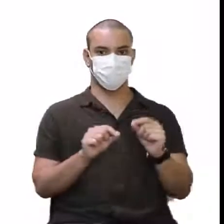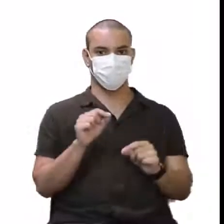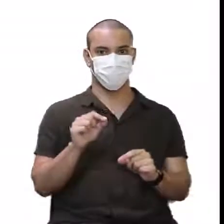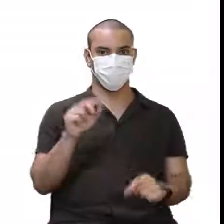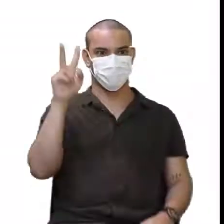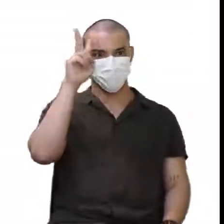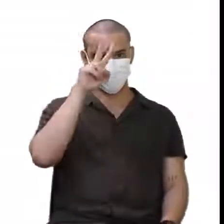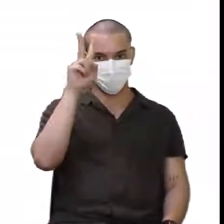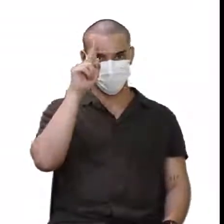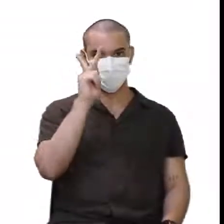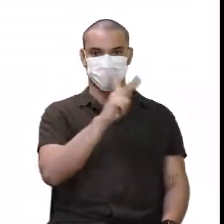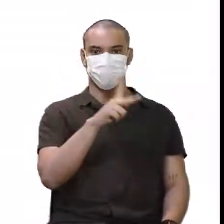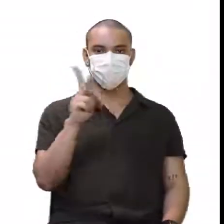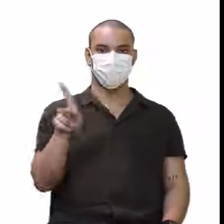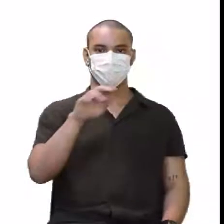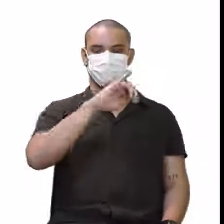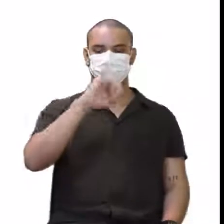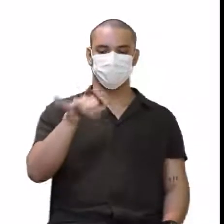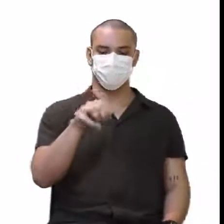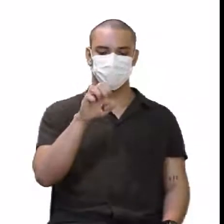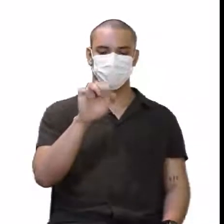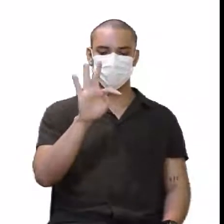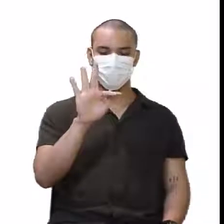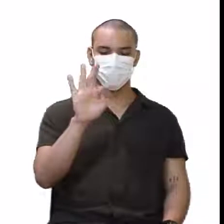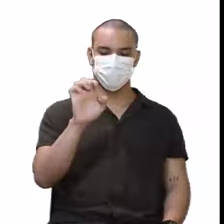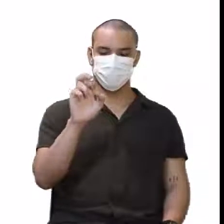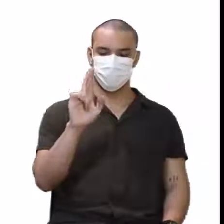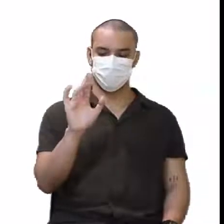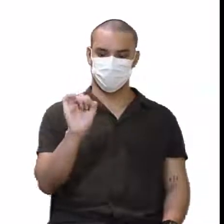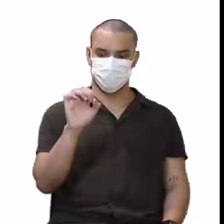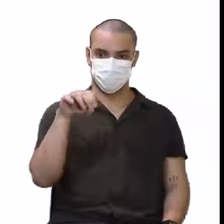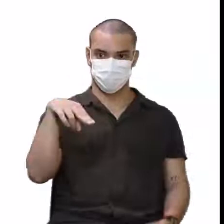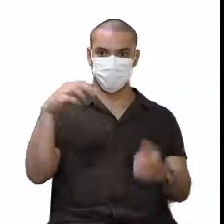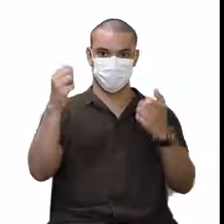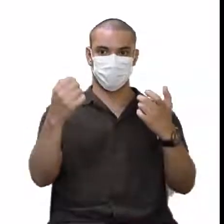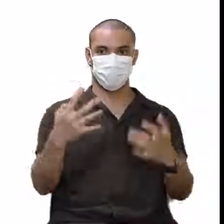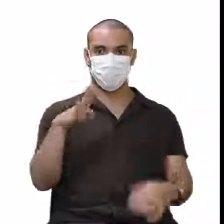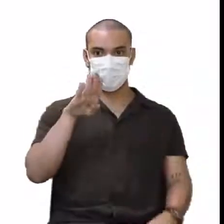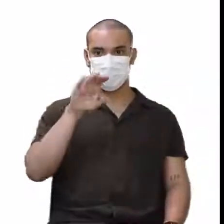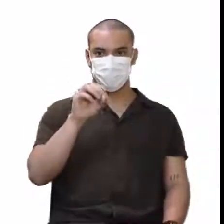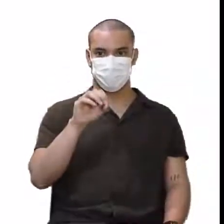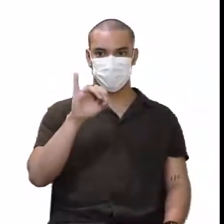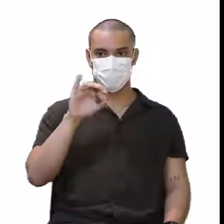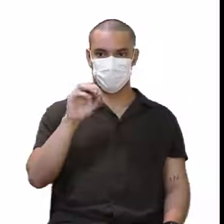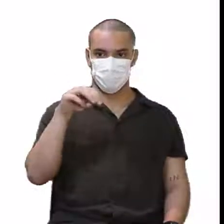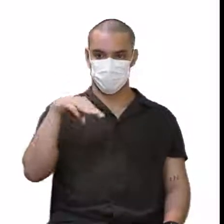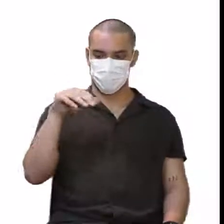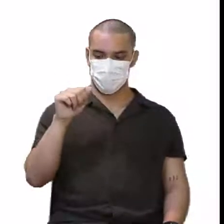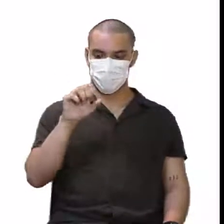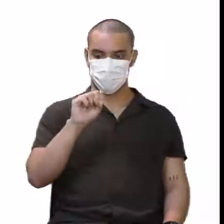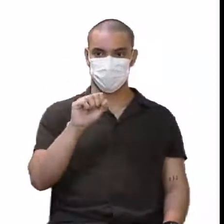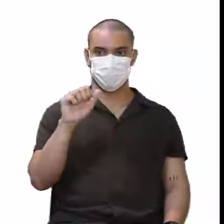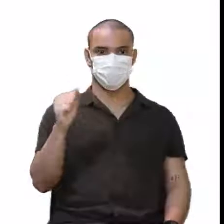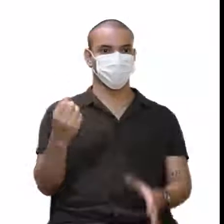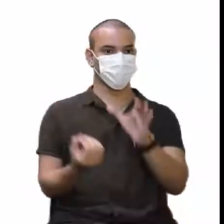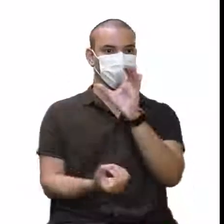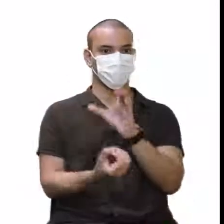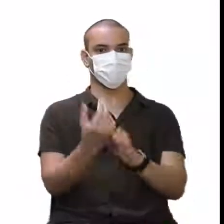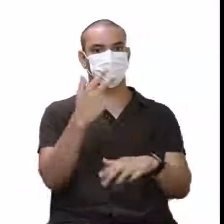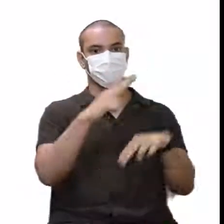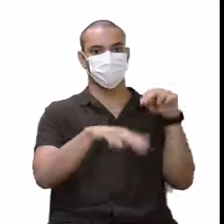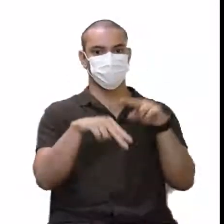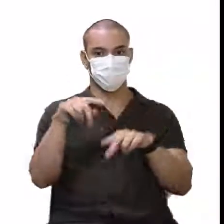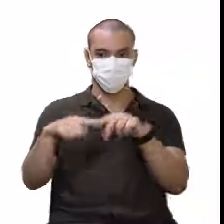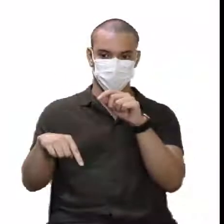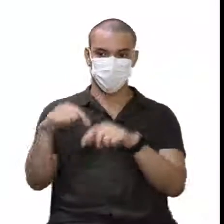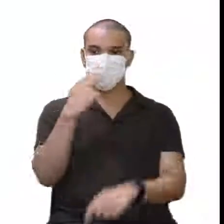lembrar do Prof. Jeff, produção de biomassa, né? Pelo fornecimento de nutrientes e também